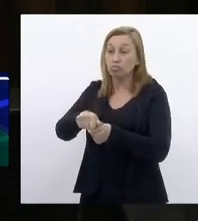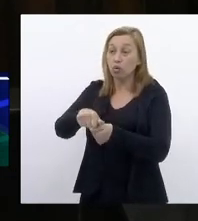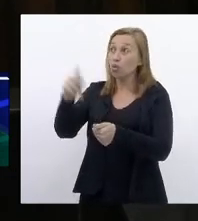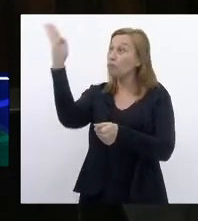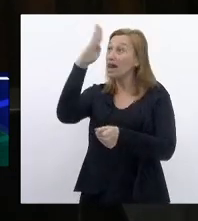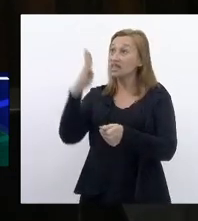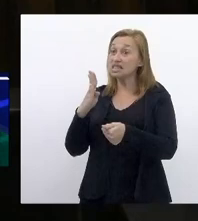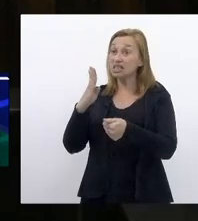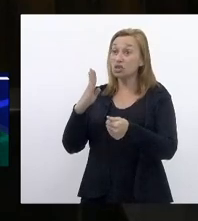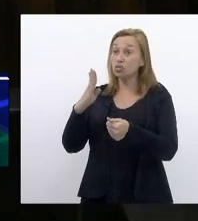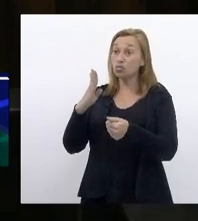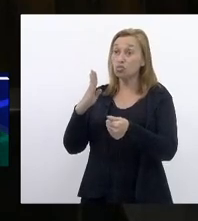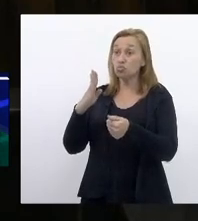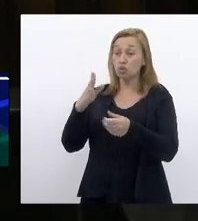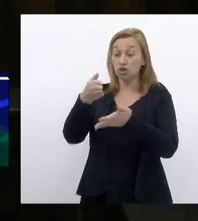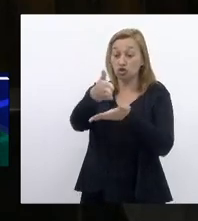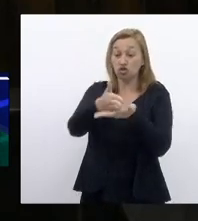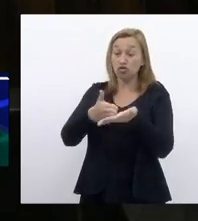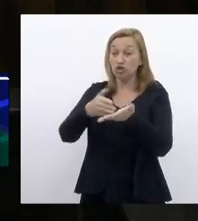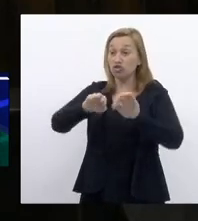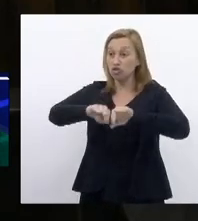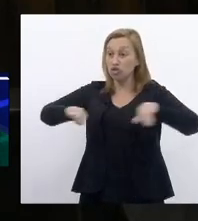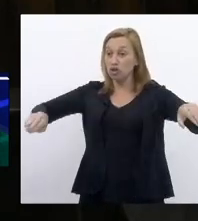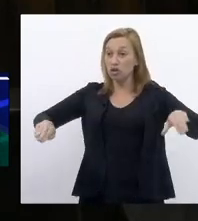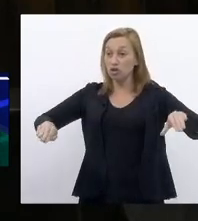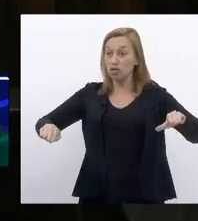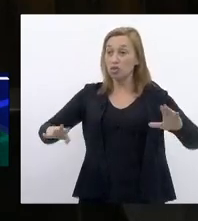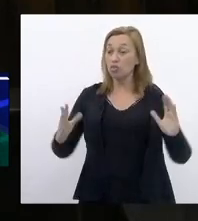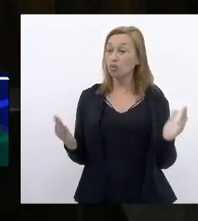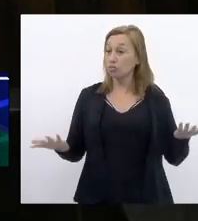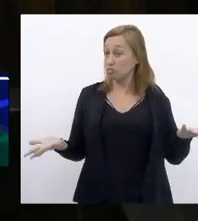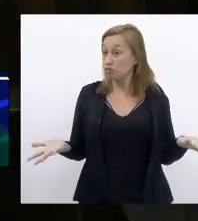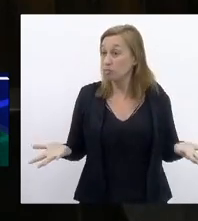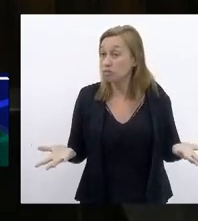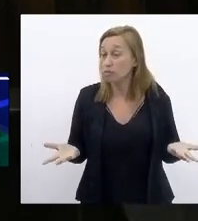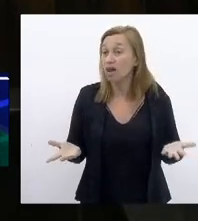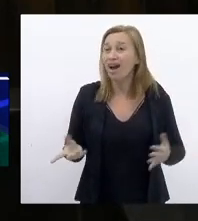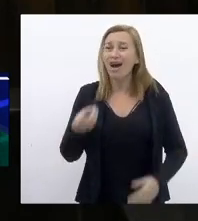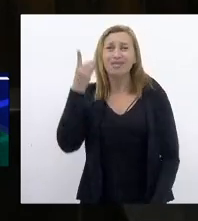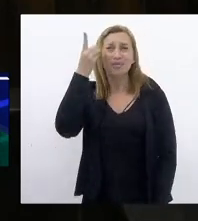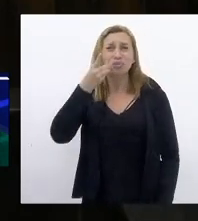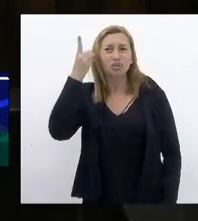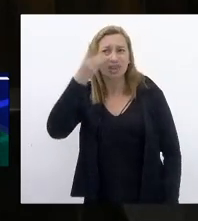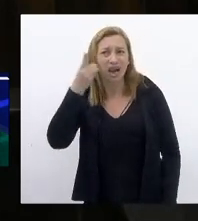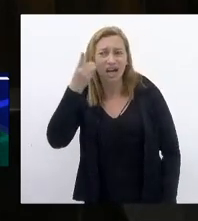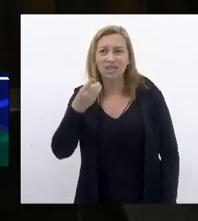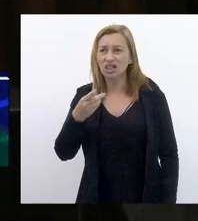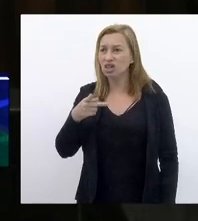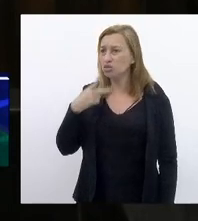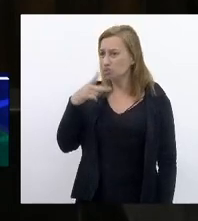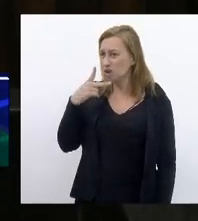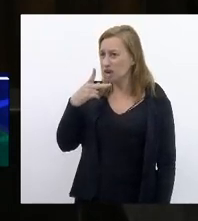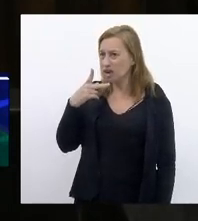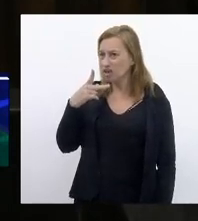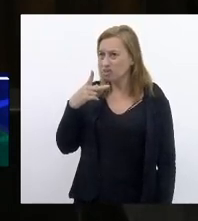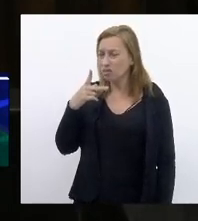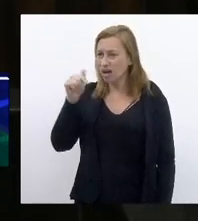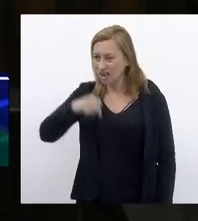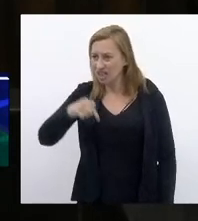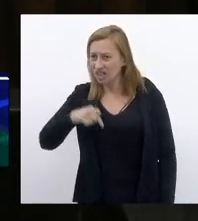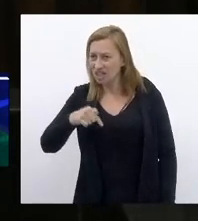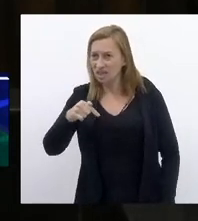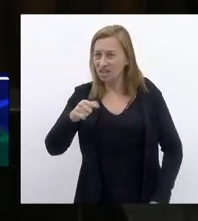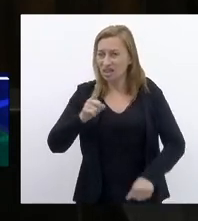sociedade, tentam dividir este parlamento. A deputada que eu estou desmascarando nesse momento,